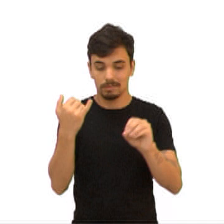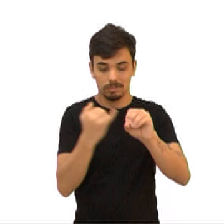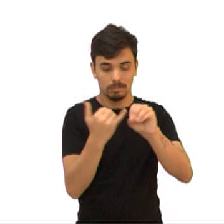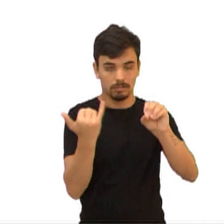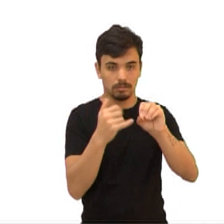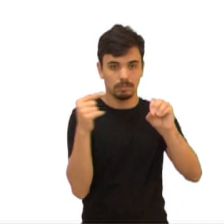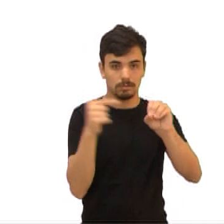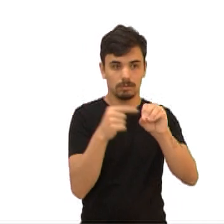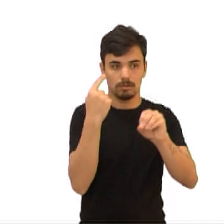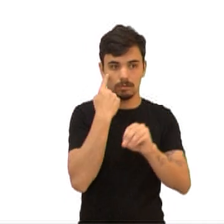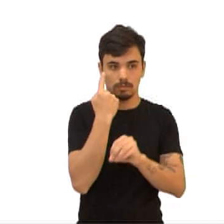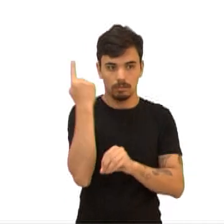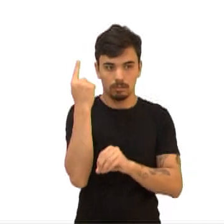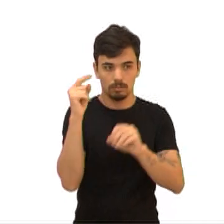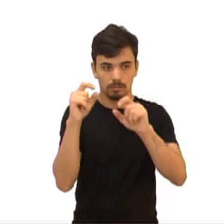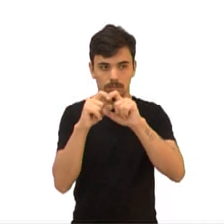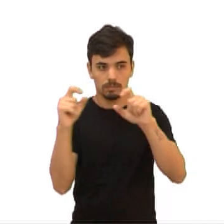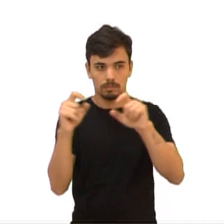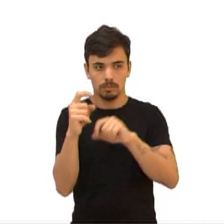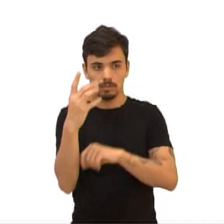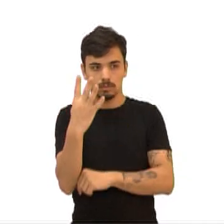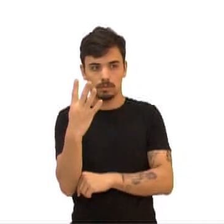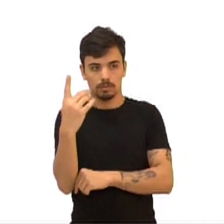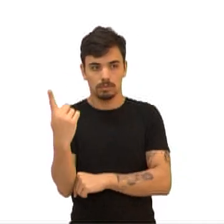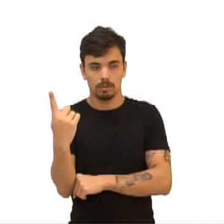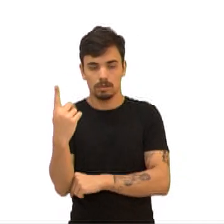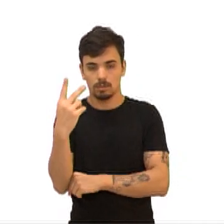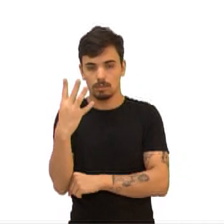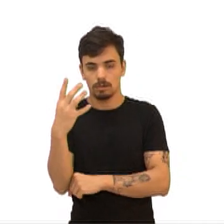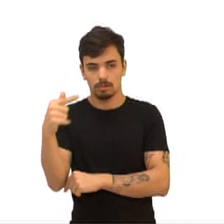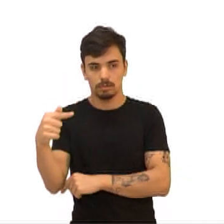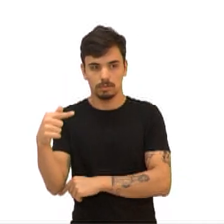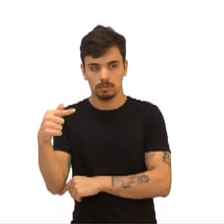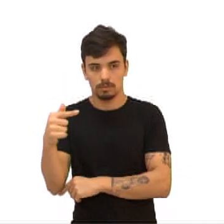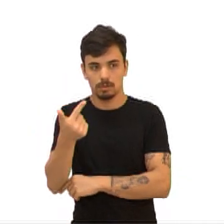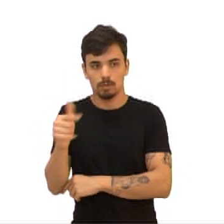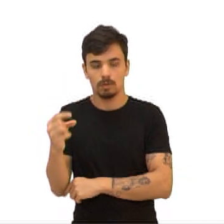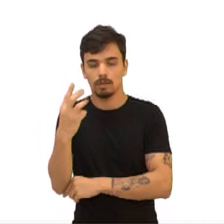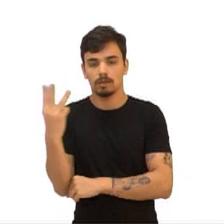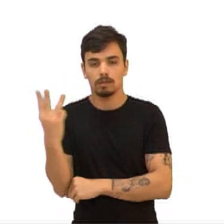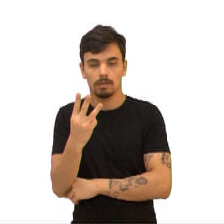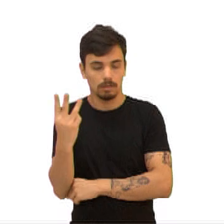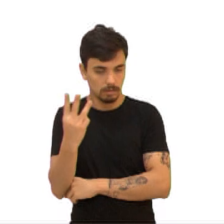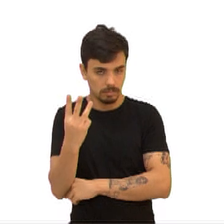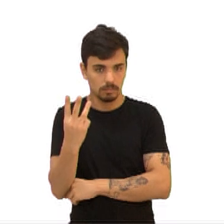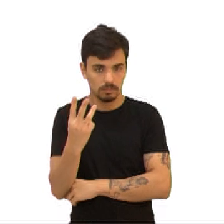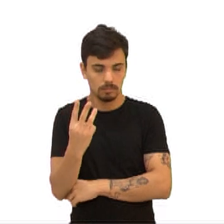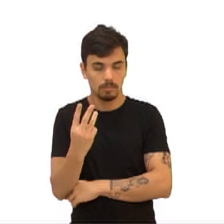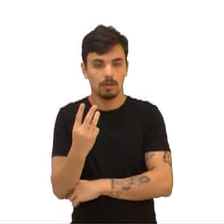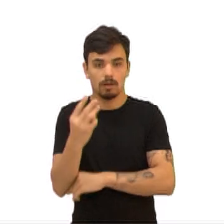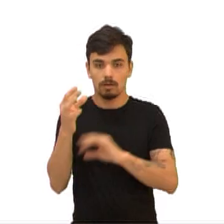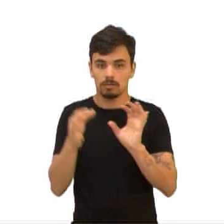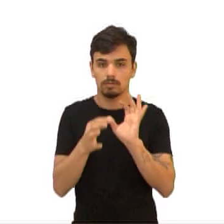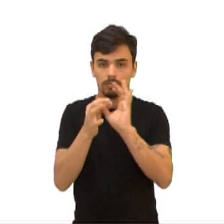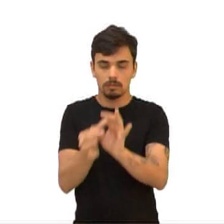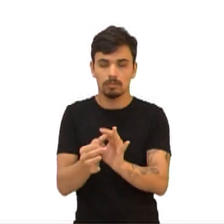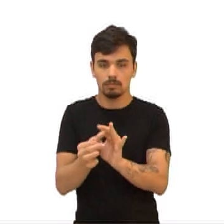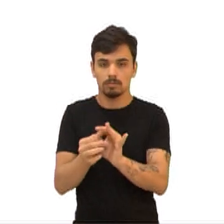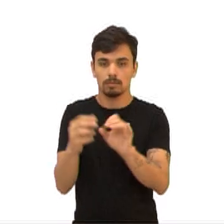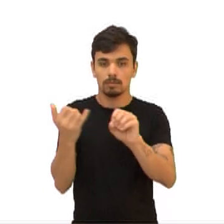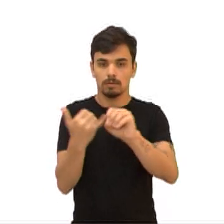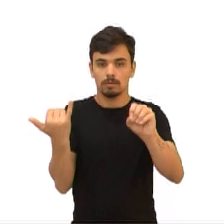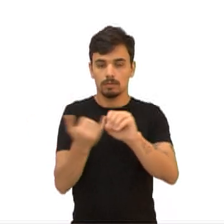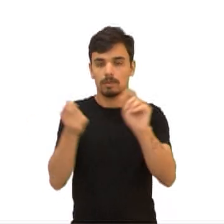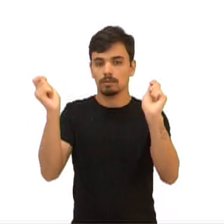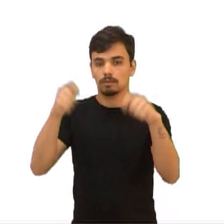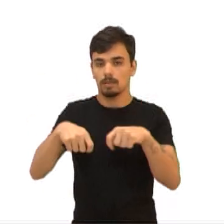47 microfarad, ok? O outro é 33 microfarad. Determine a capacitância equivalente do